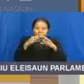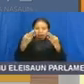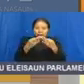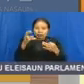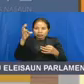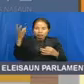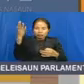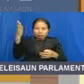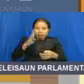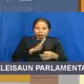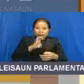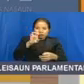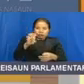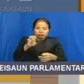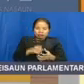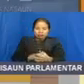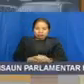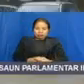caim hito e rabecuse.